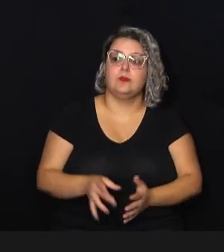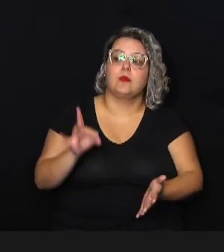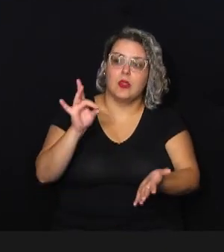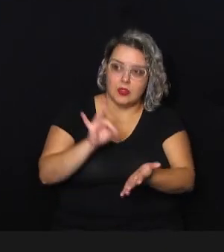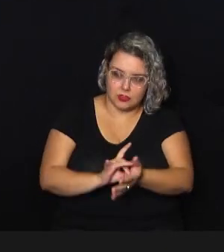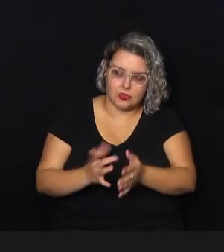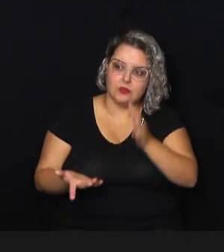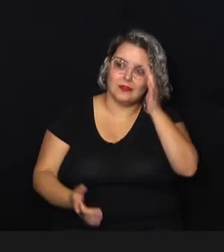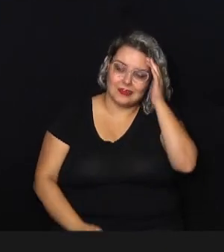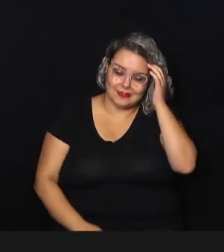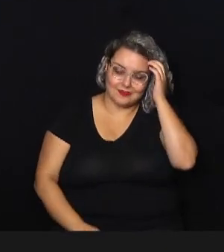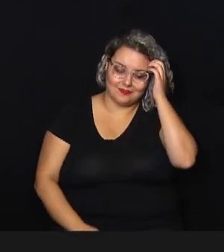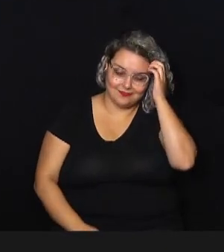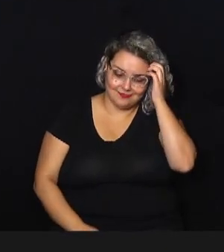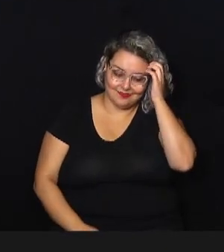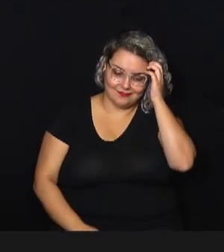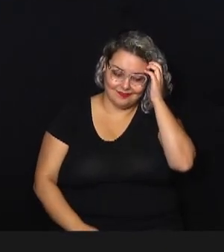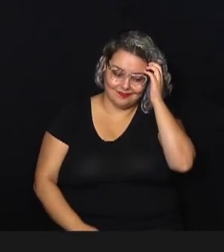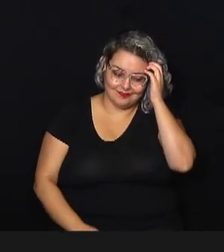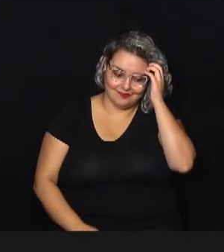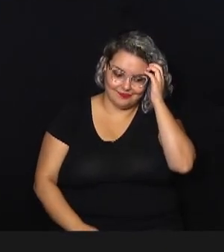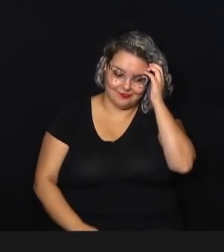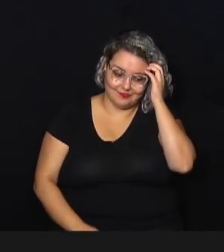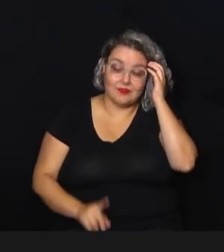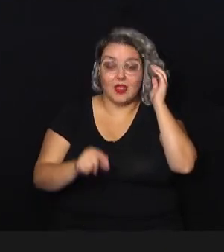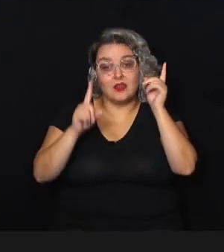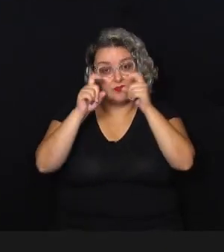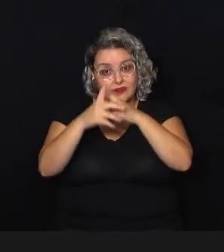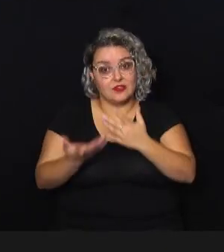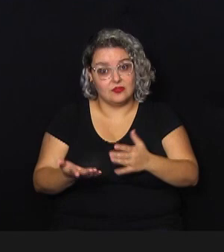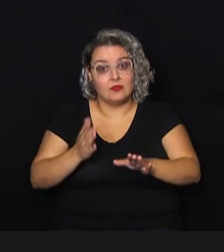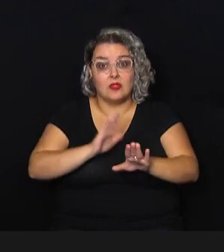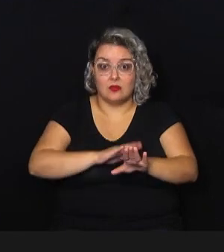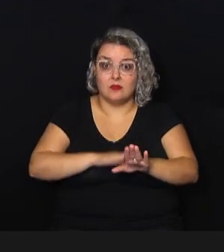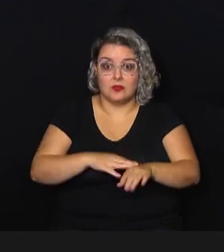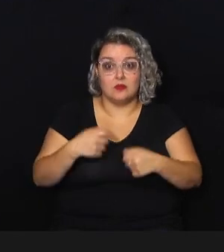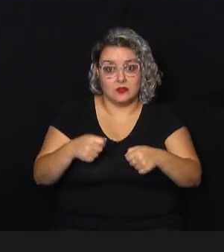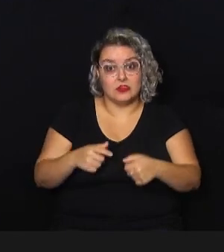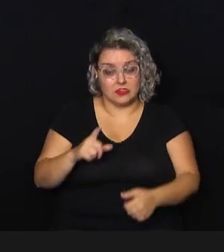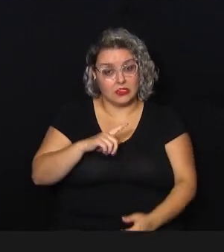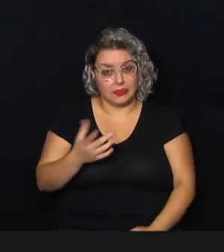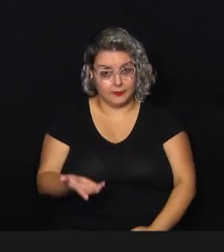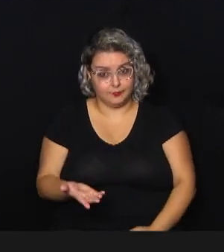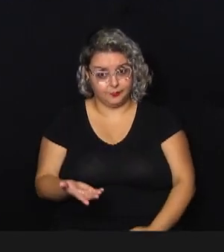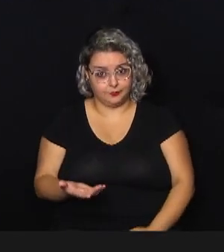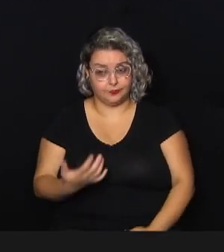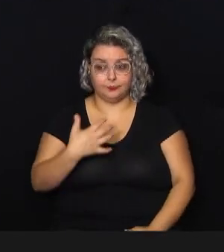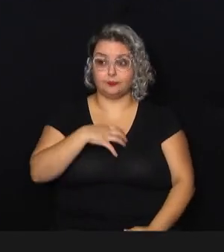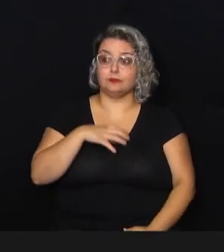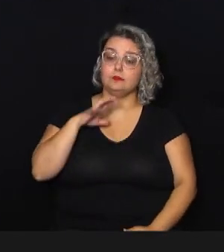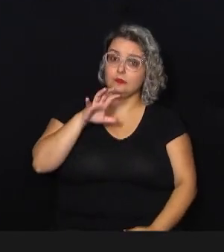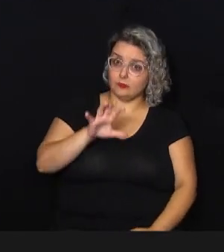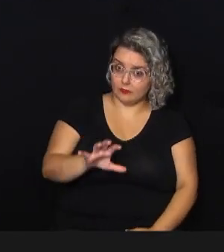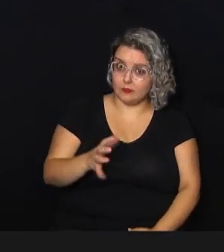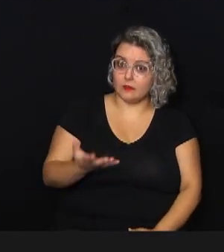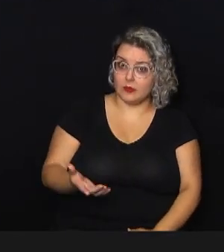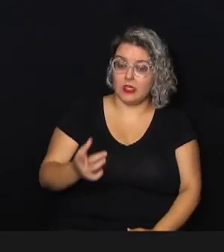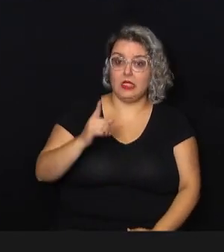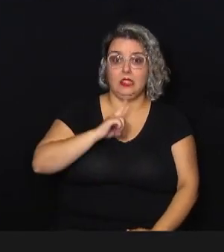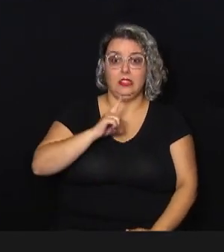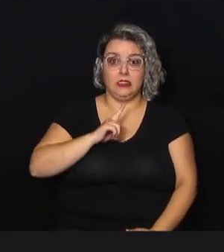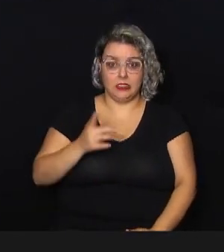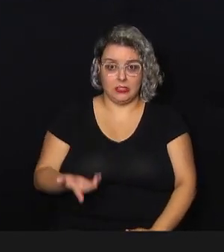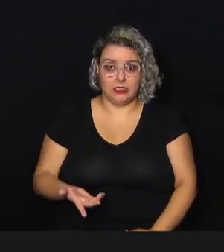é complexo, mas é uma medida que deve ser tomada. E, da mesma forma que existem, né,